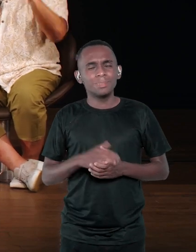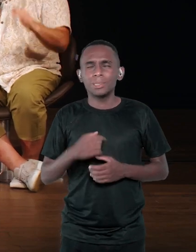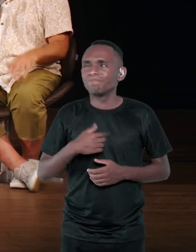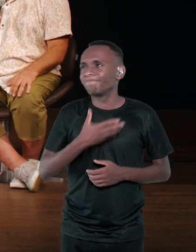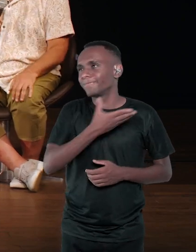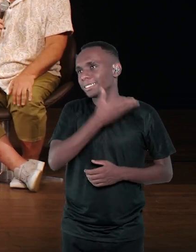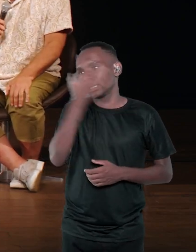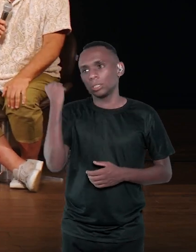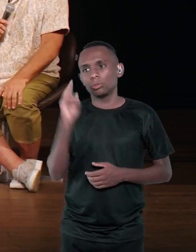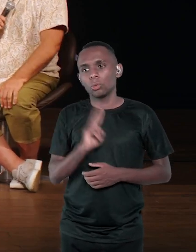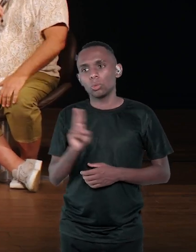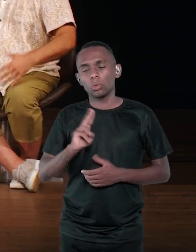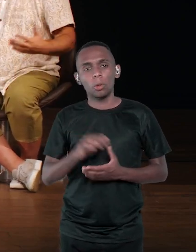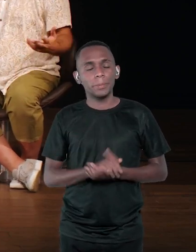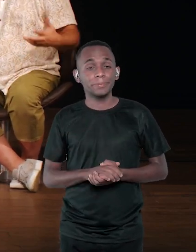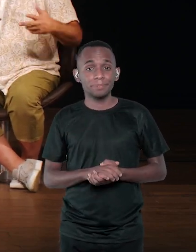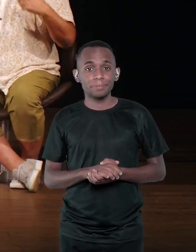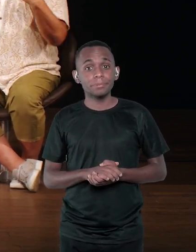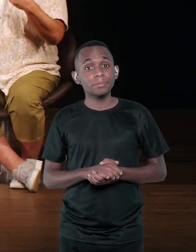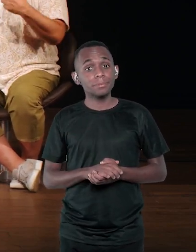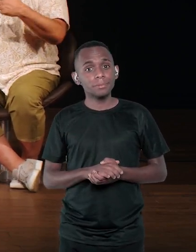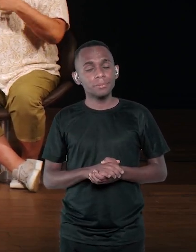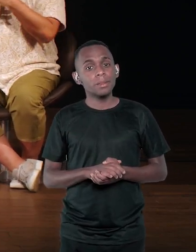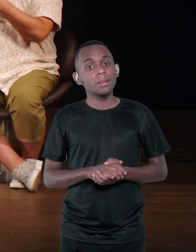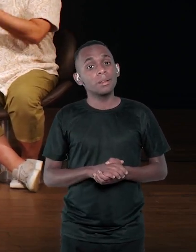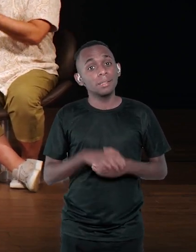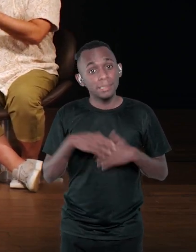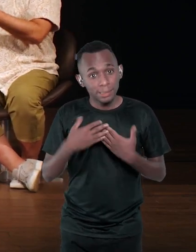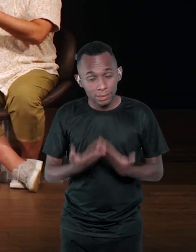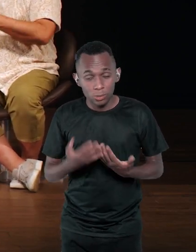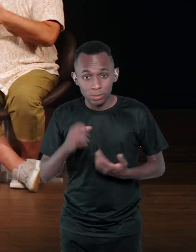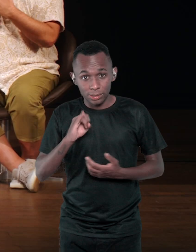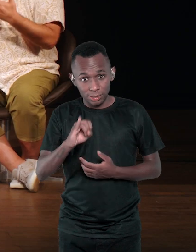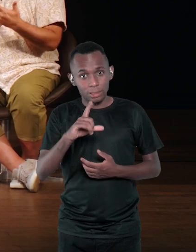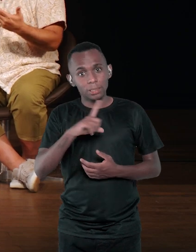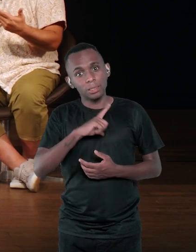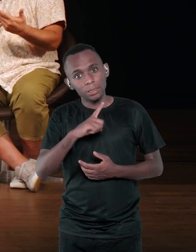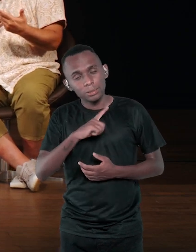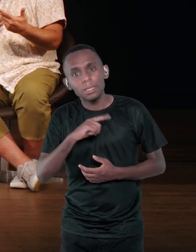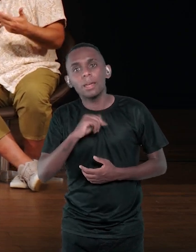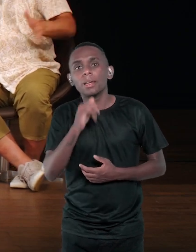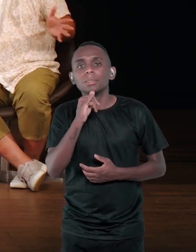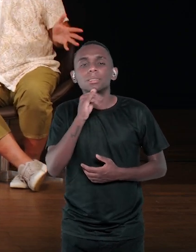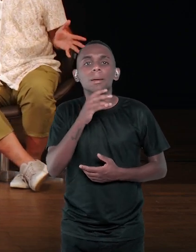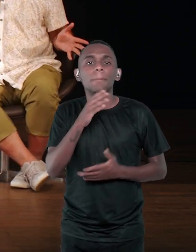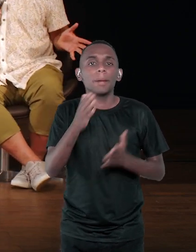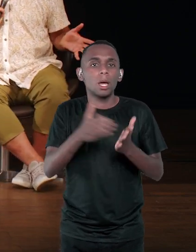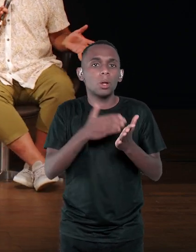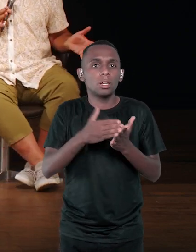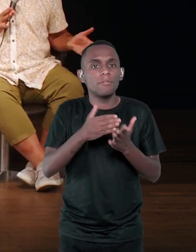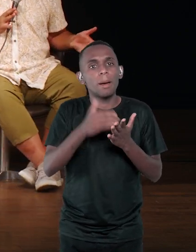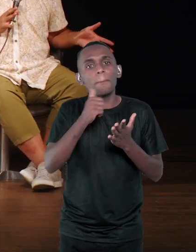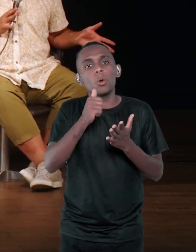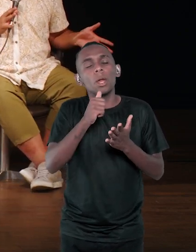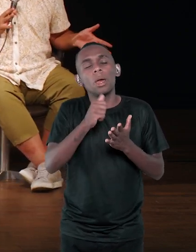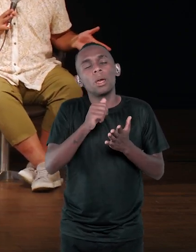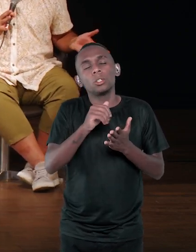nome, esqueci o nome dele agora. Mas viveu... Se a gente tem A Mulher do Fim do Mundo, que é uma obra-prima, esse